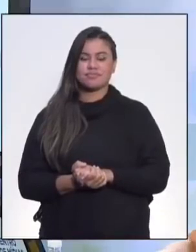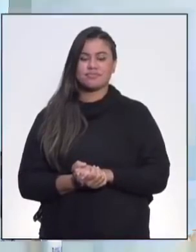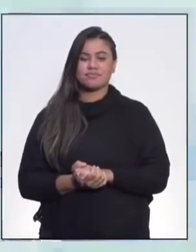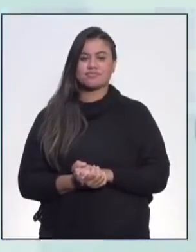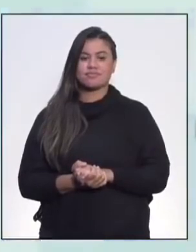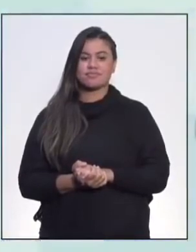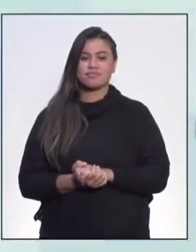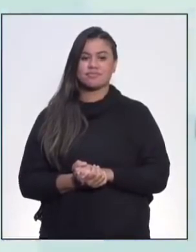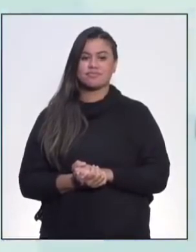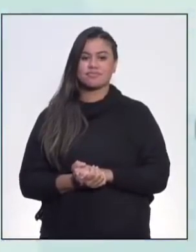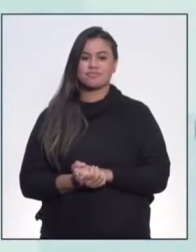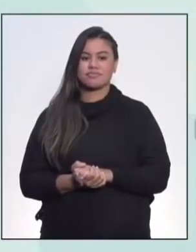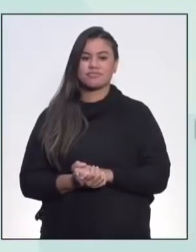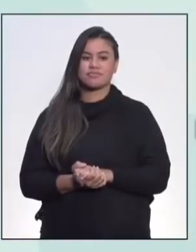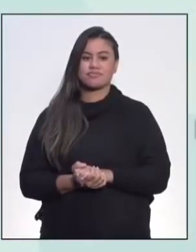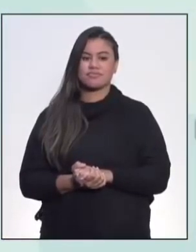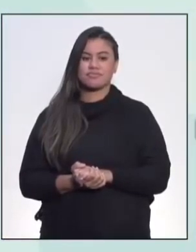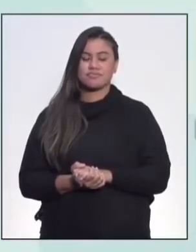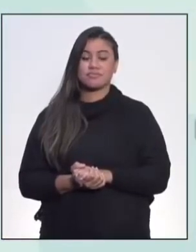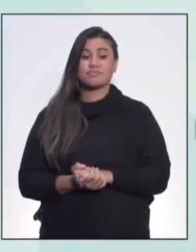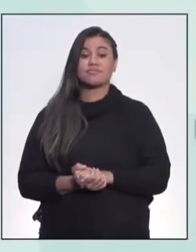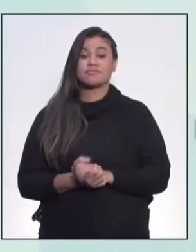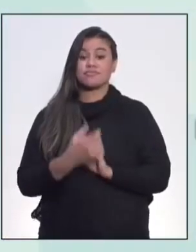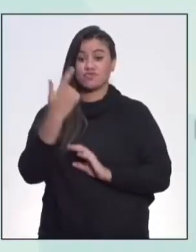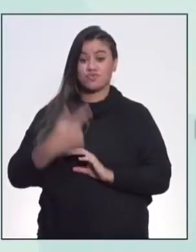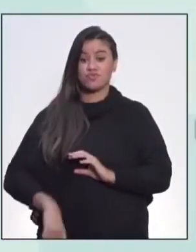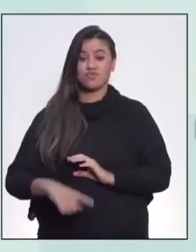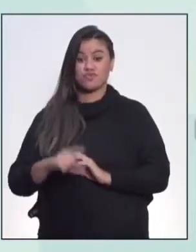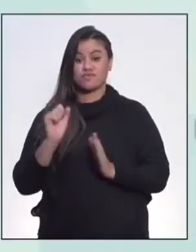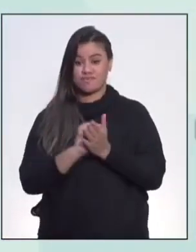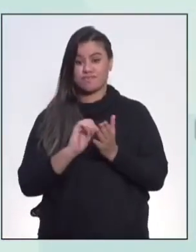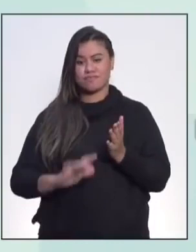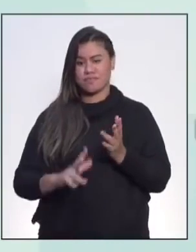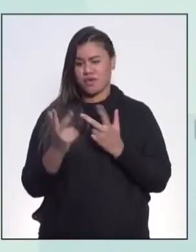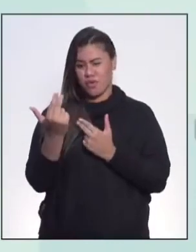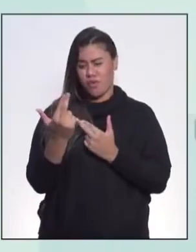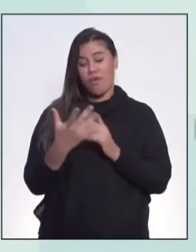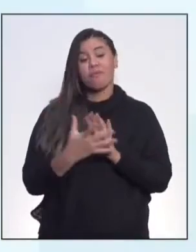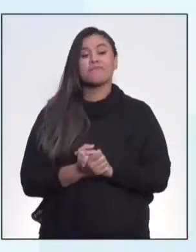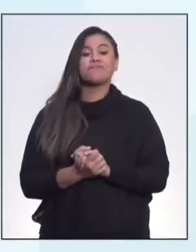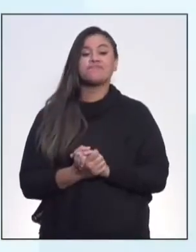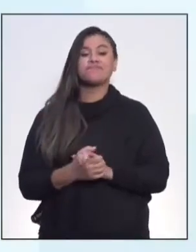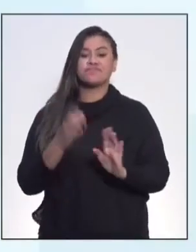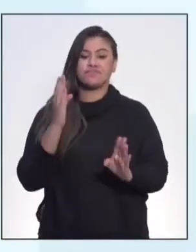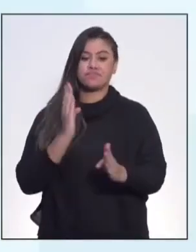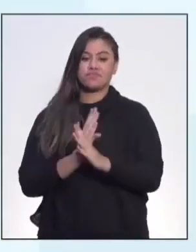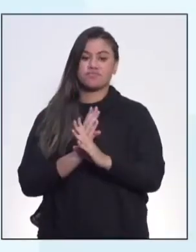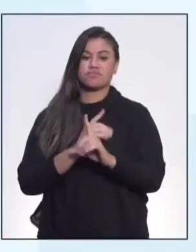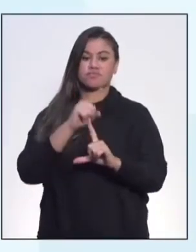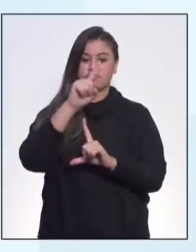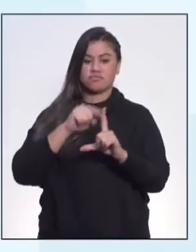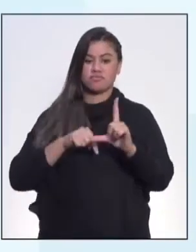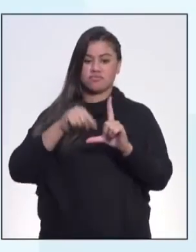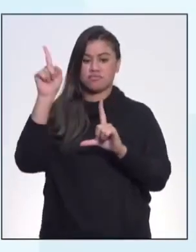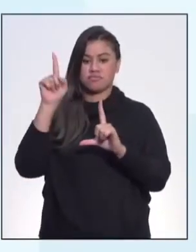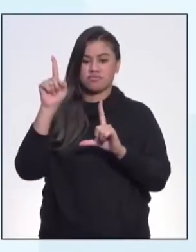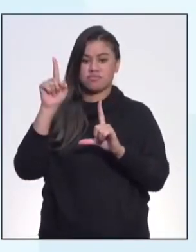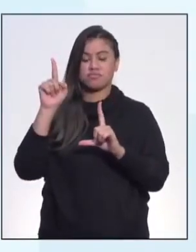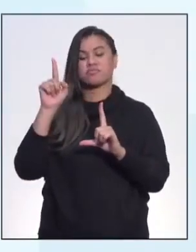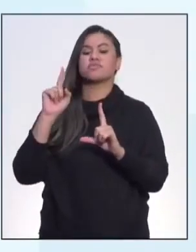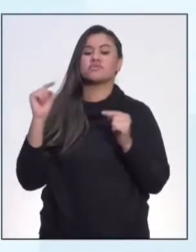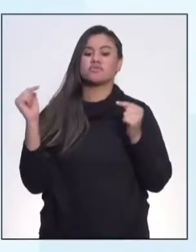Isso, vamos lá. Eu quero a mesma coisa que eu fiz na atividade 1. Eu quero encontrar as coordenadas do